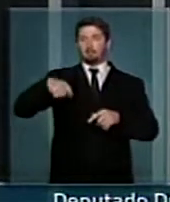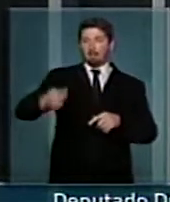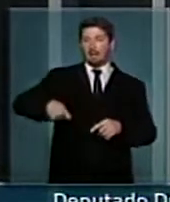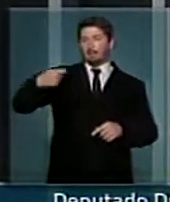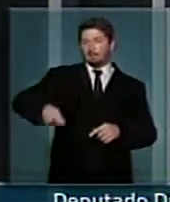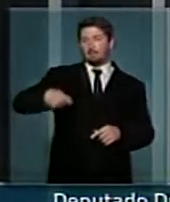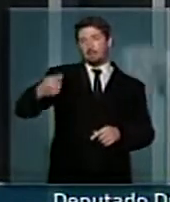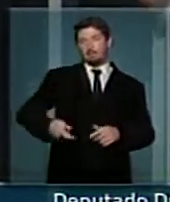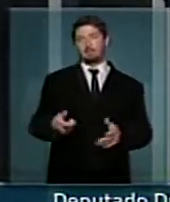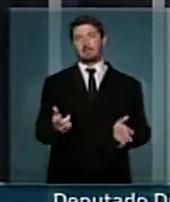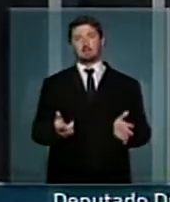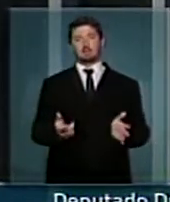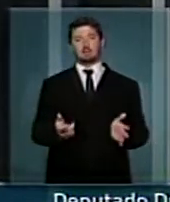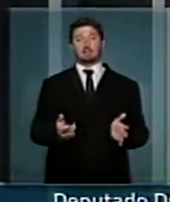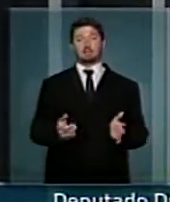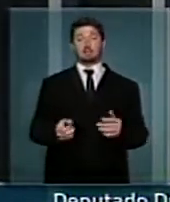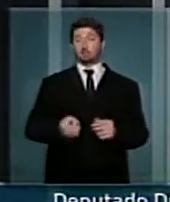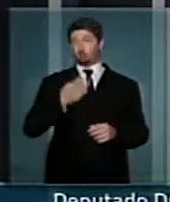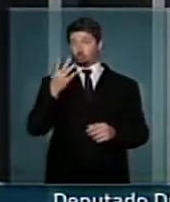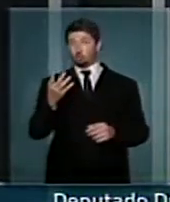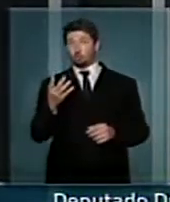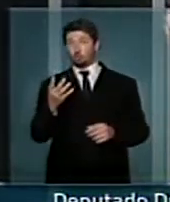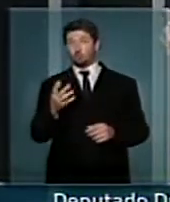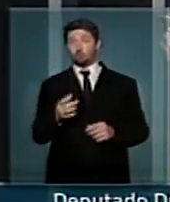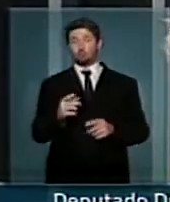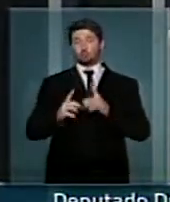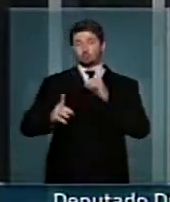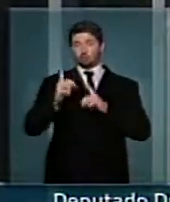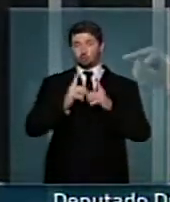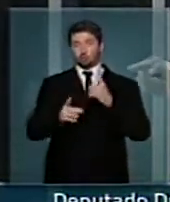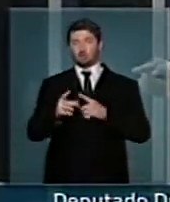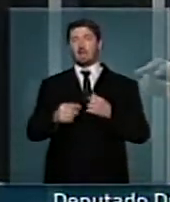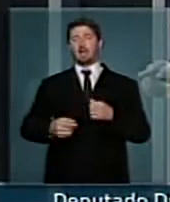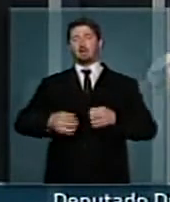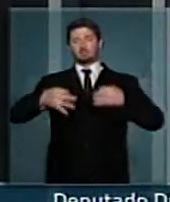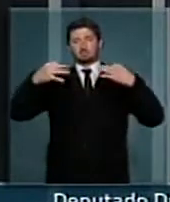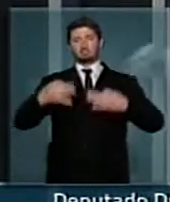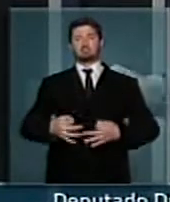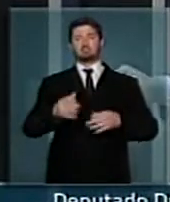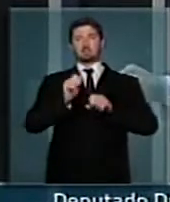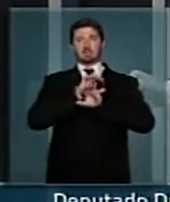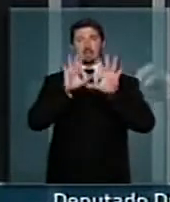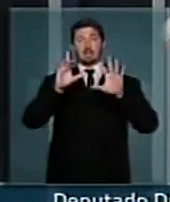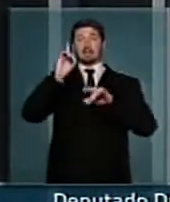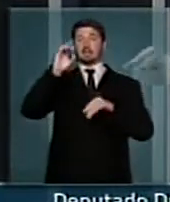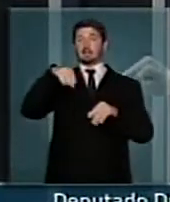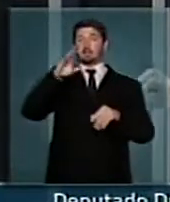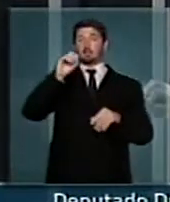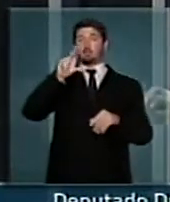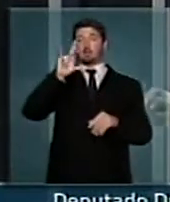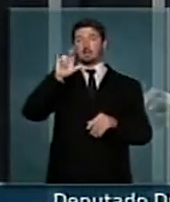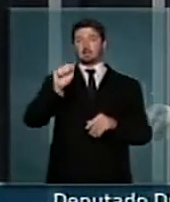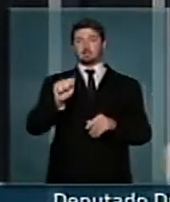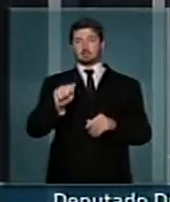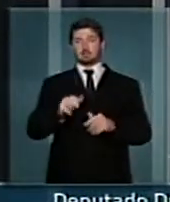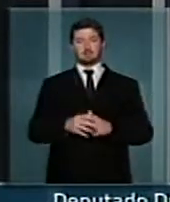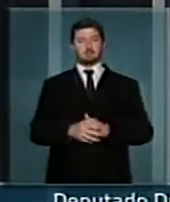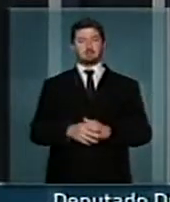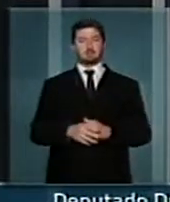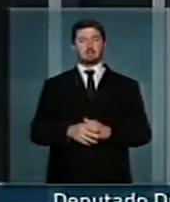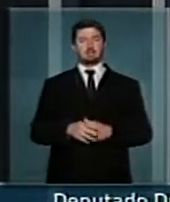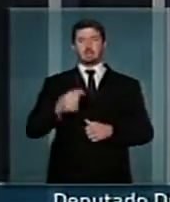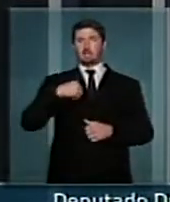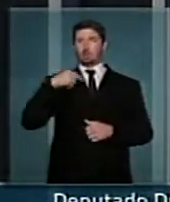cidadã brasileira, e num discurso e num diálogo franco, democrático e republicano. Não